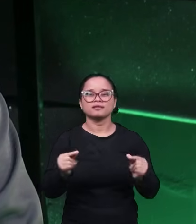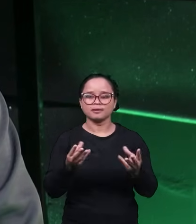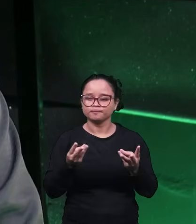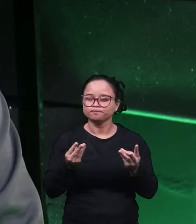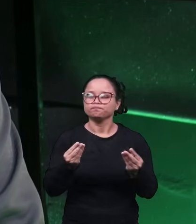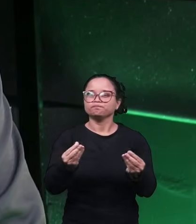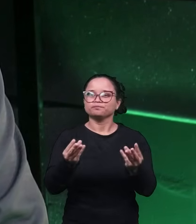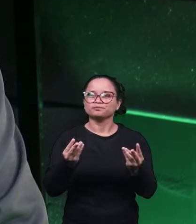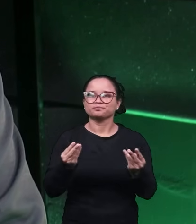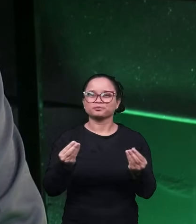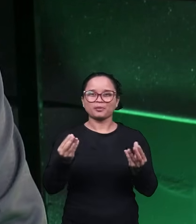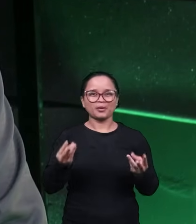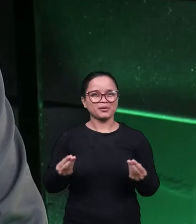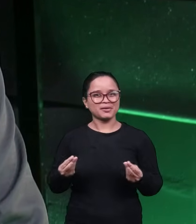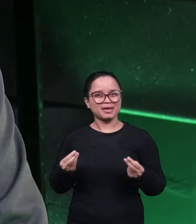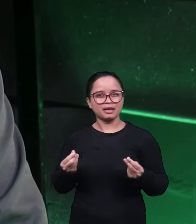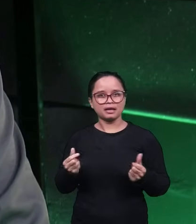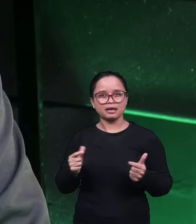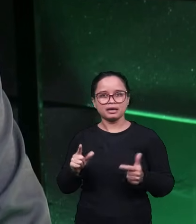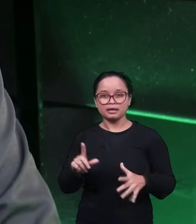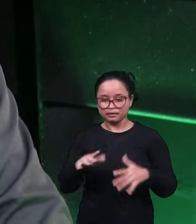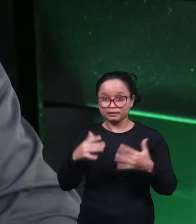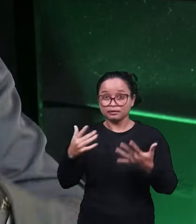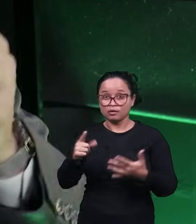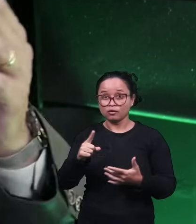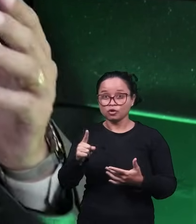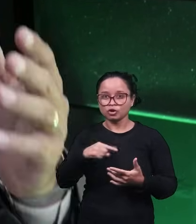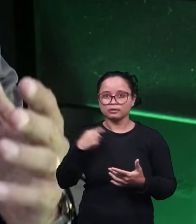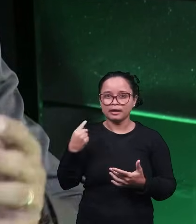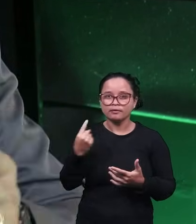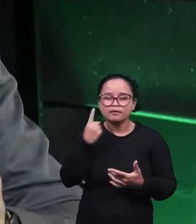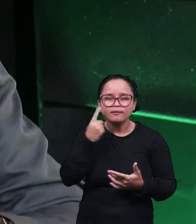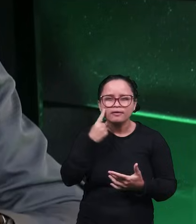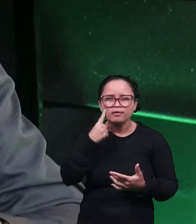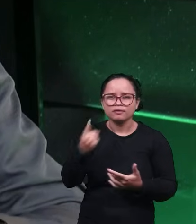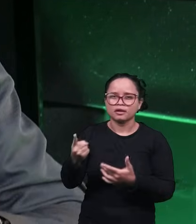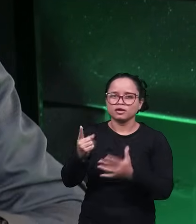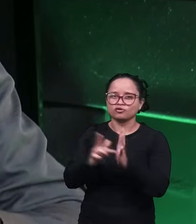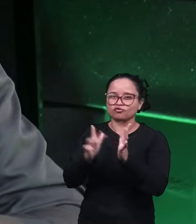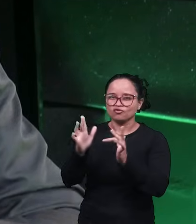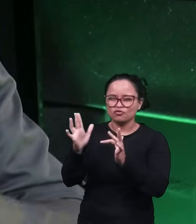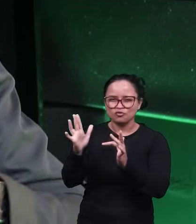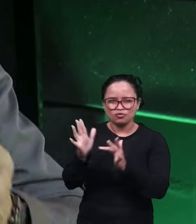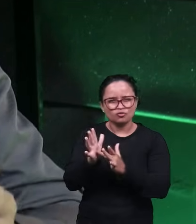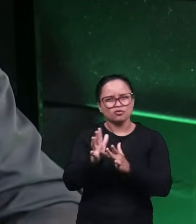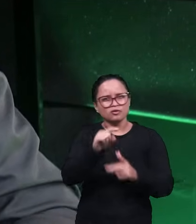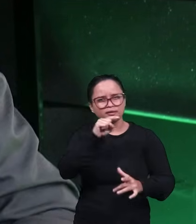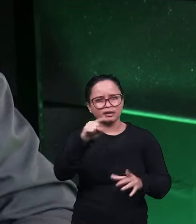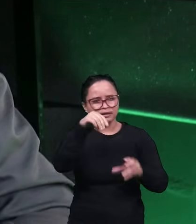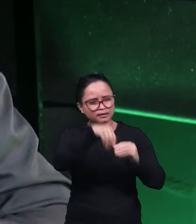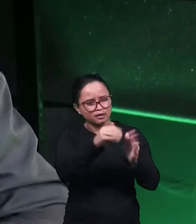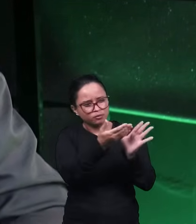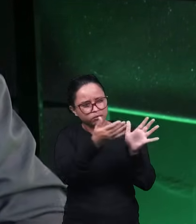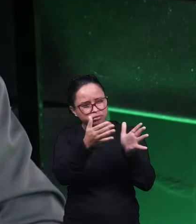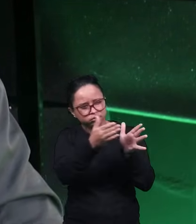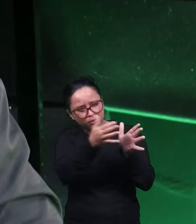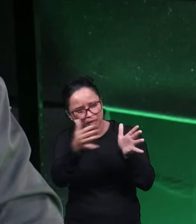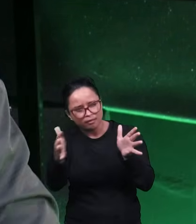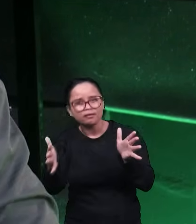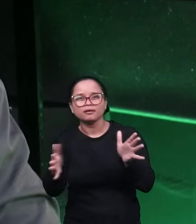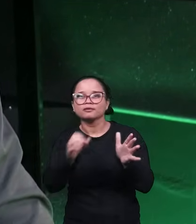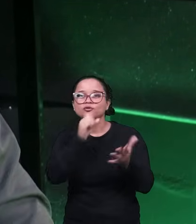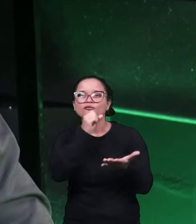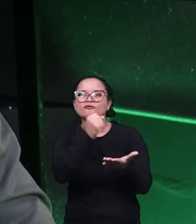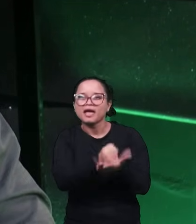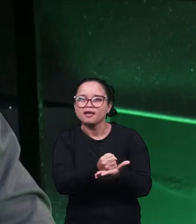por isso que ele vai passear pelo Velho Testamento. Sim. Nós vamos ver ali a pessoa do Senhor Jesus em muitos momentos. Né? Isso